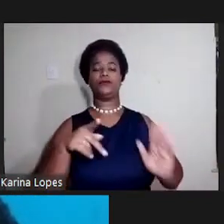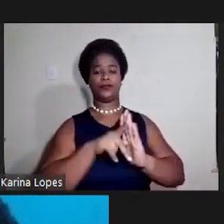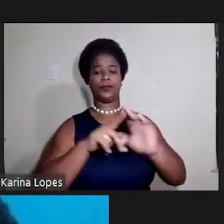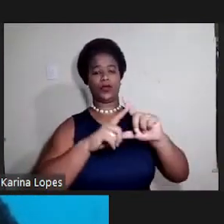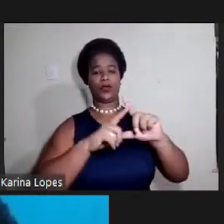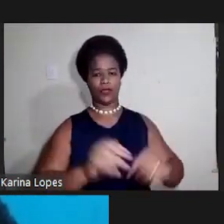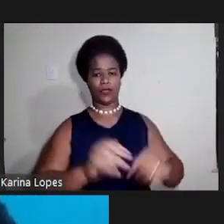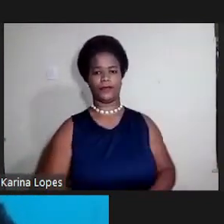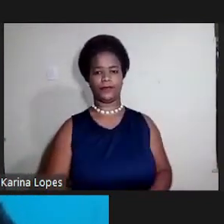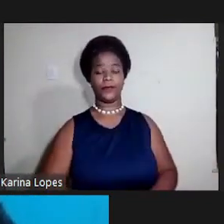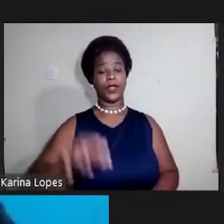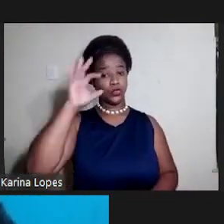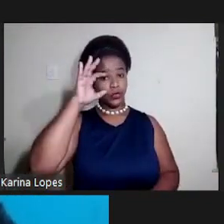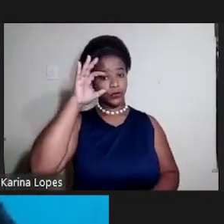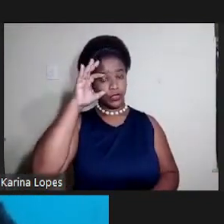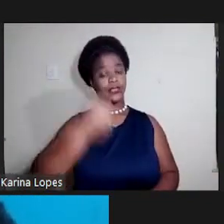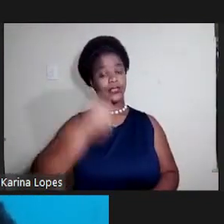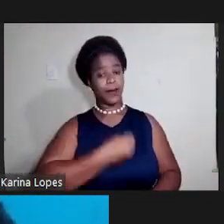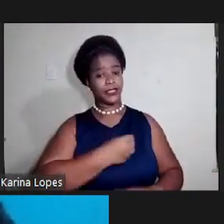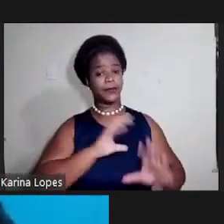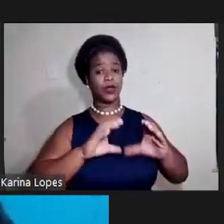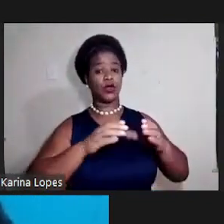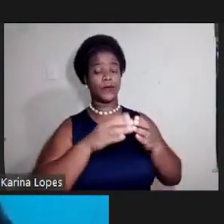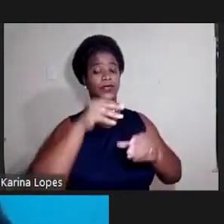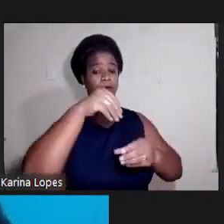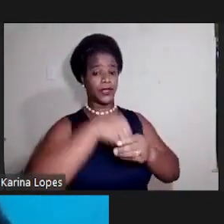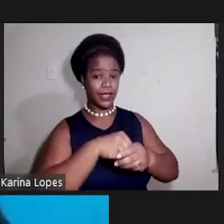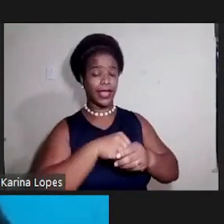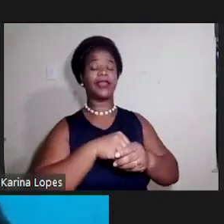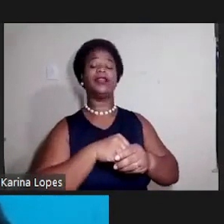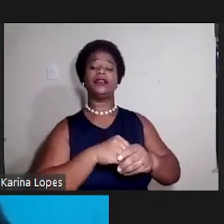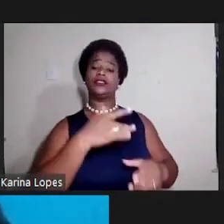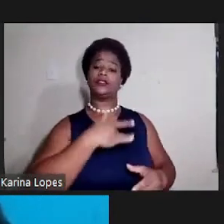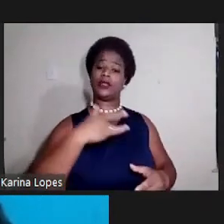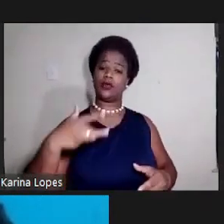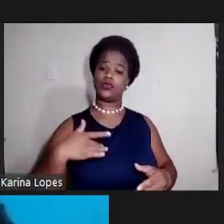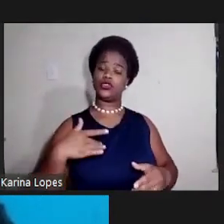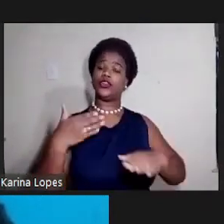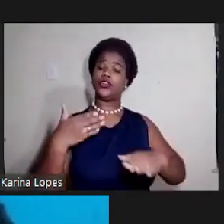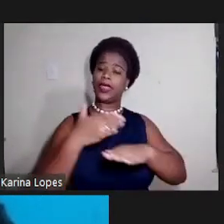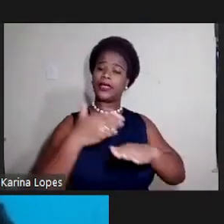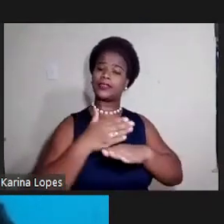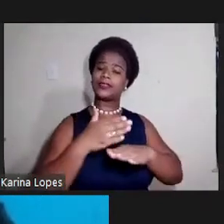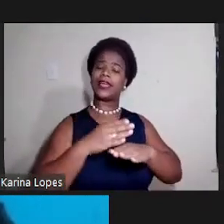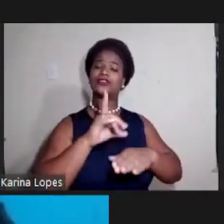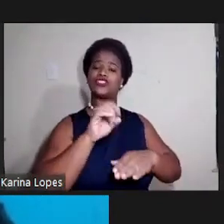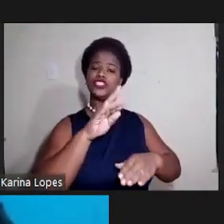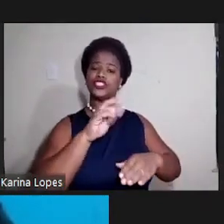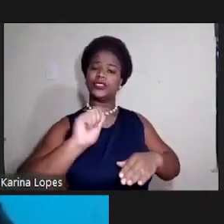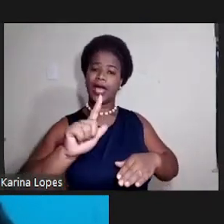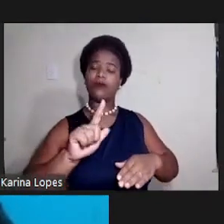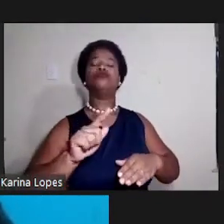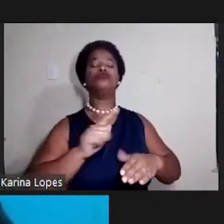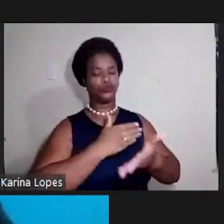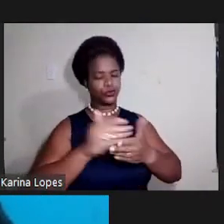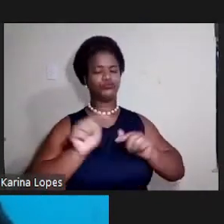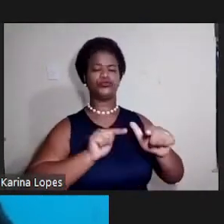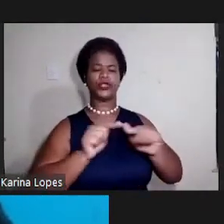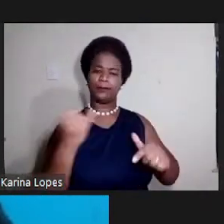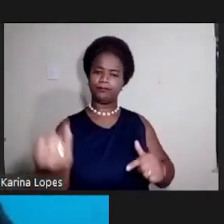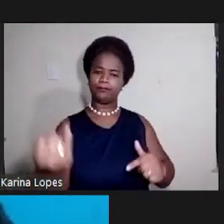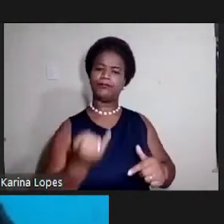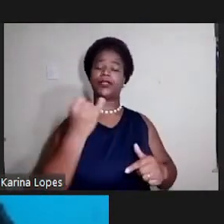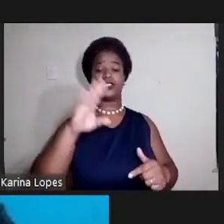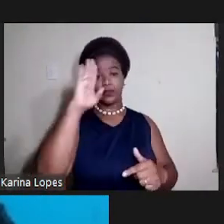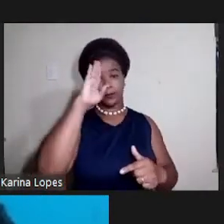a Comissão Interna de Infraestrutura, Saúde e Acesso Digital, desenvolvendo um trabalho de extrema relevância, especialmente na construção de uma